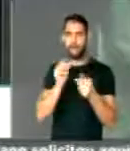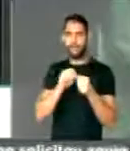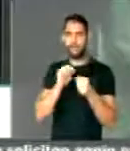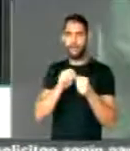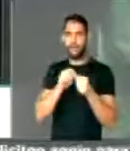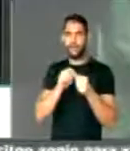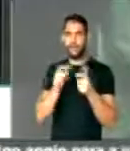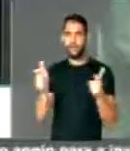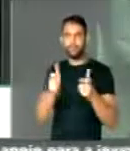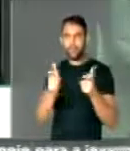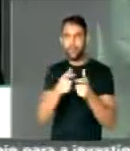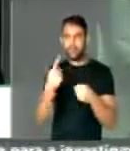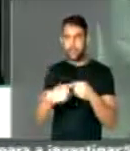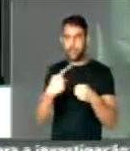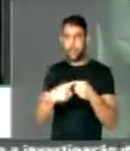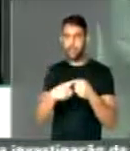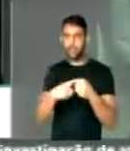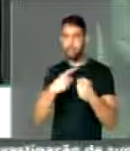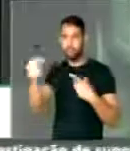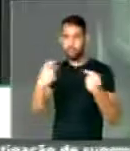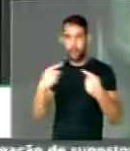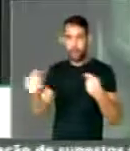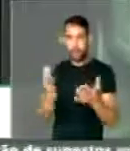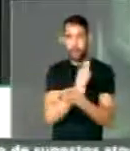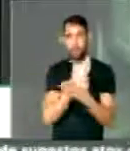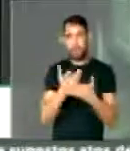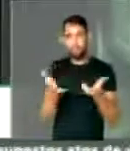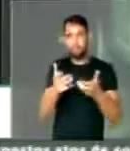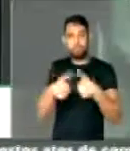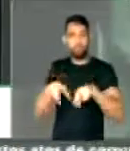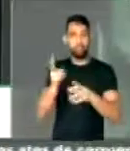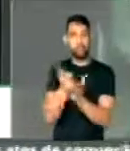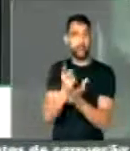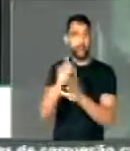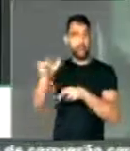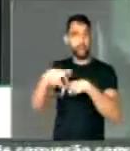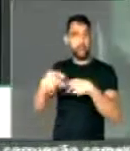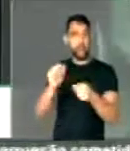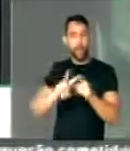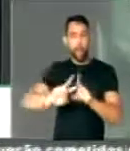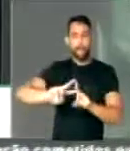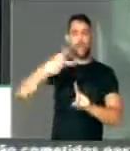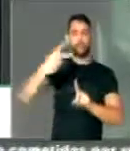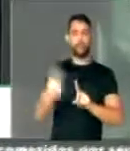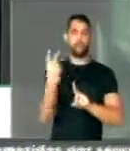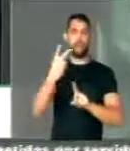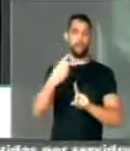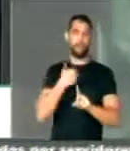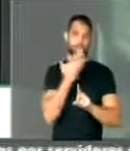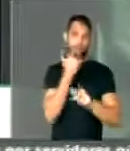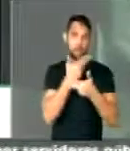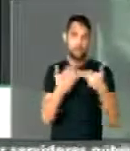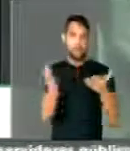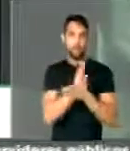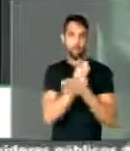pequenas cidades que dependem da agricultura familiar até a elevação dos preços dos alimentos, reforçando ainda a